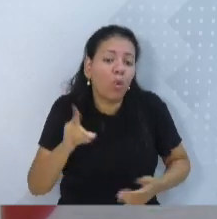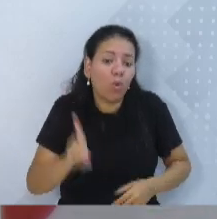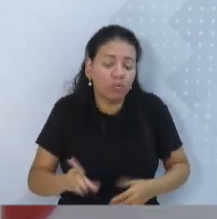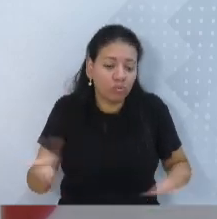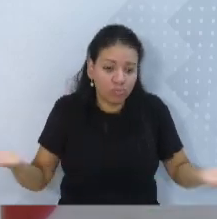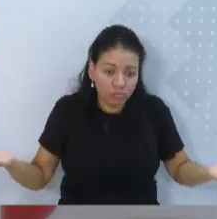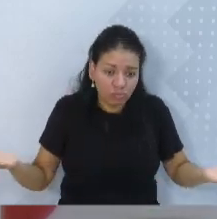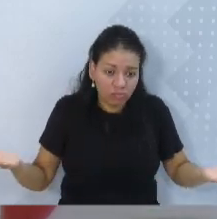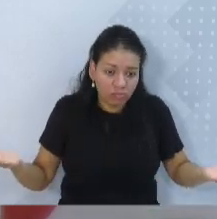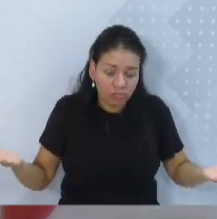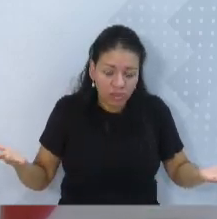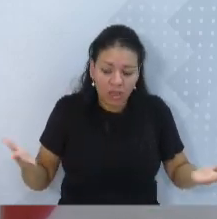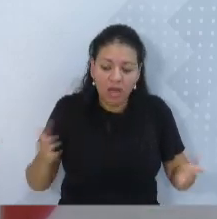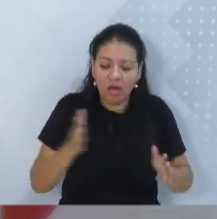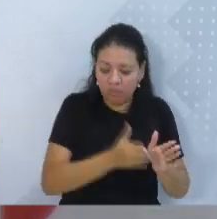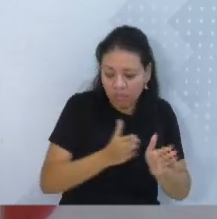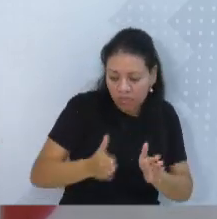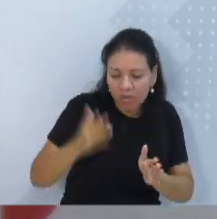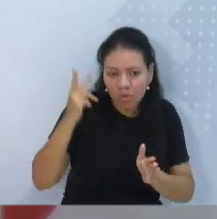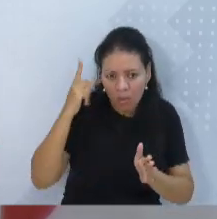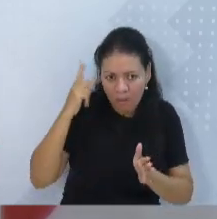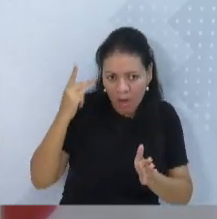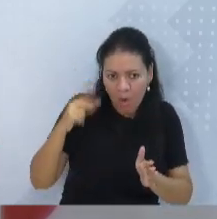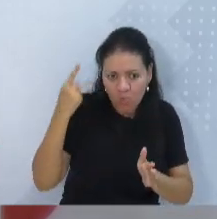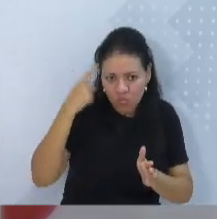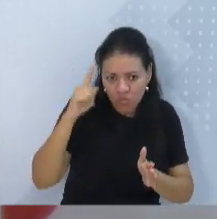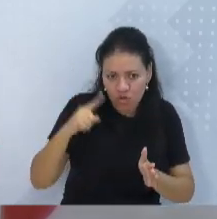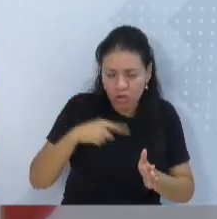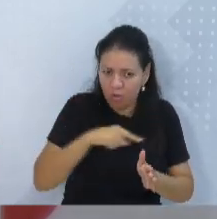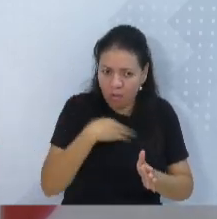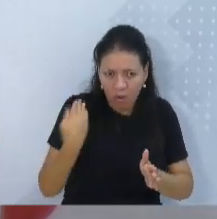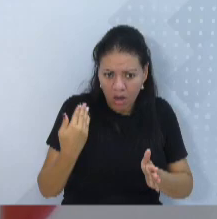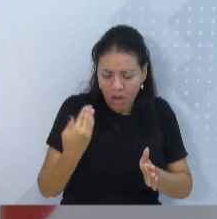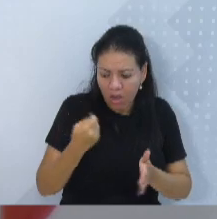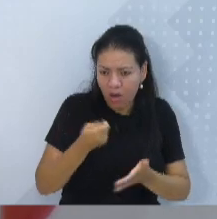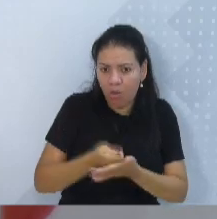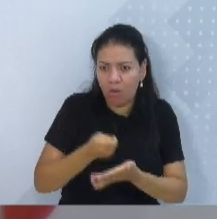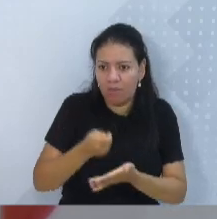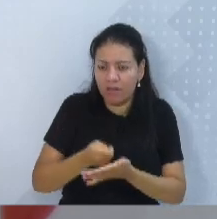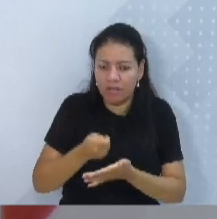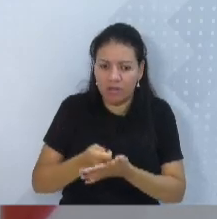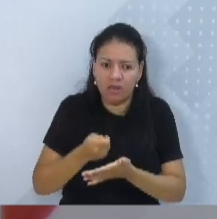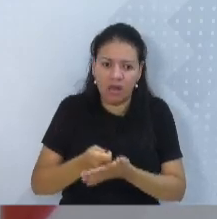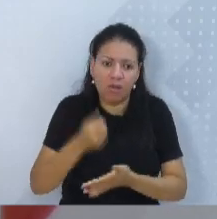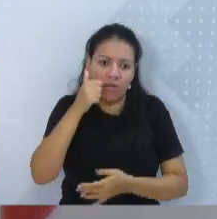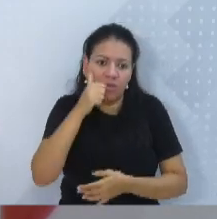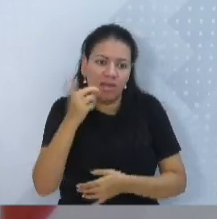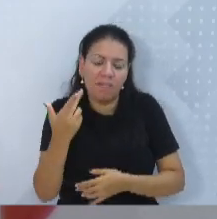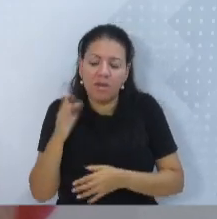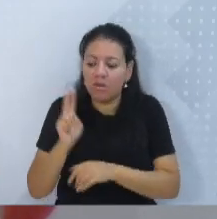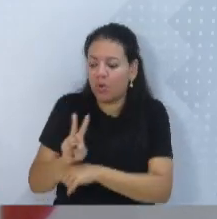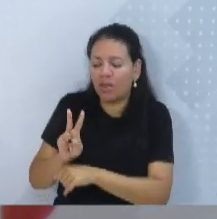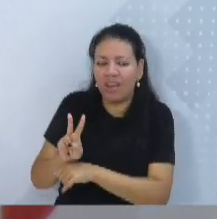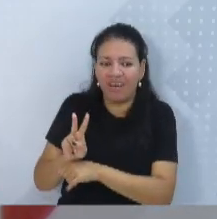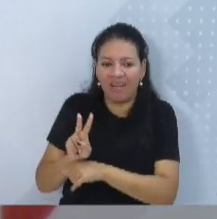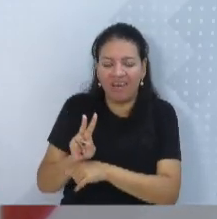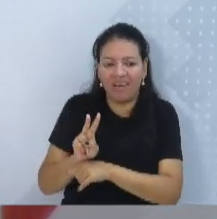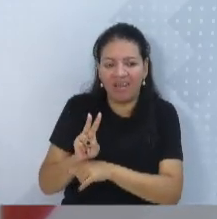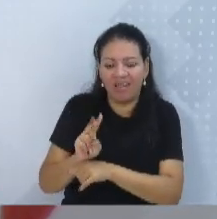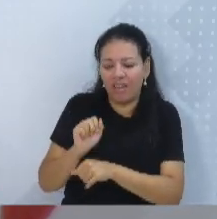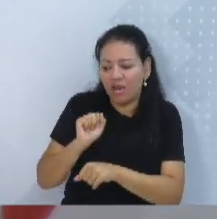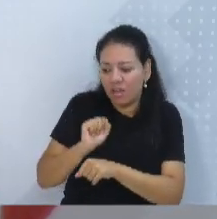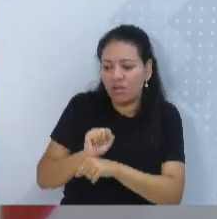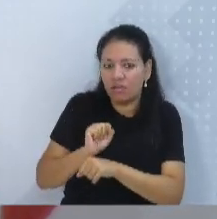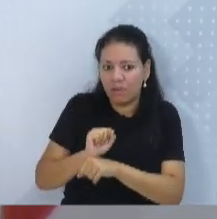das coisas é que um dia vou partir e não é obrigação dessa daqui que é irmã da Camile e cuidar dela Espero que o amor